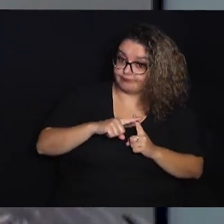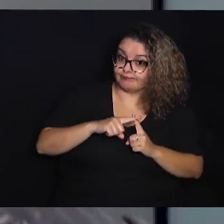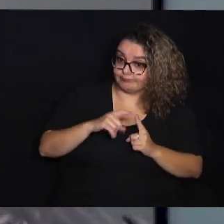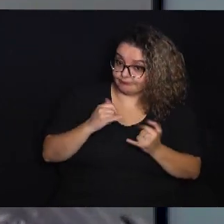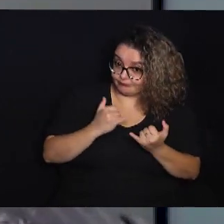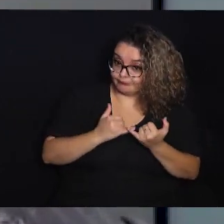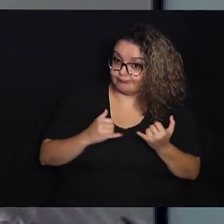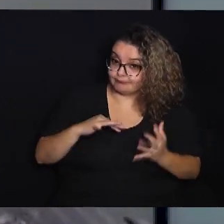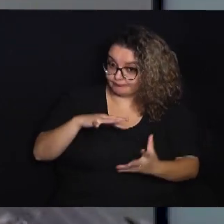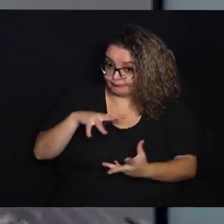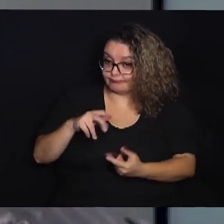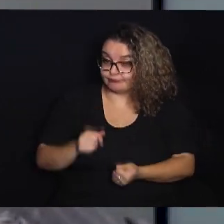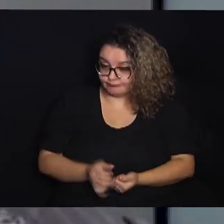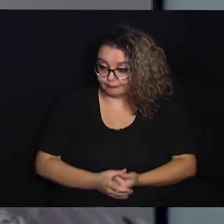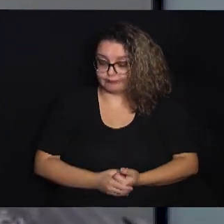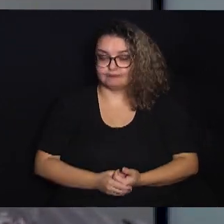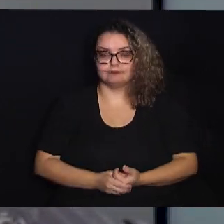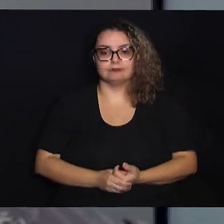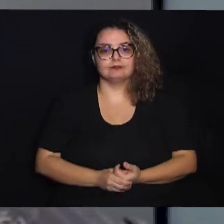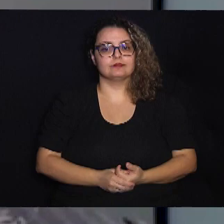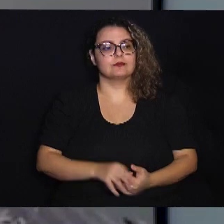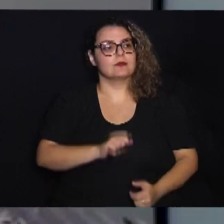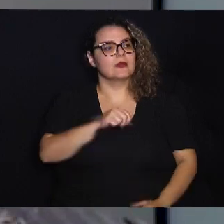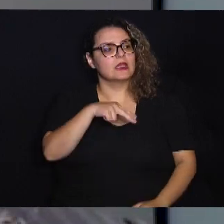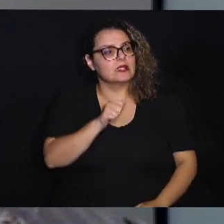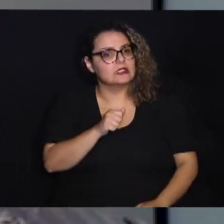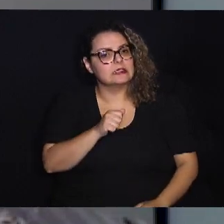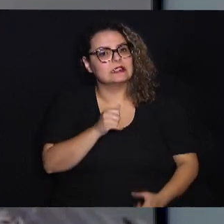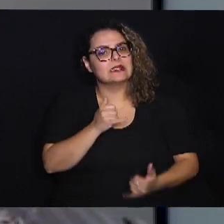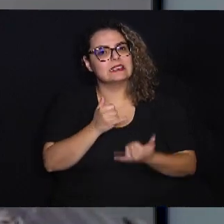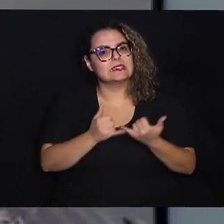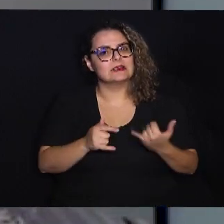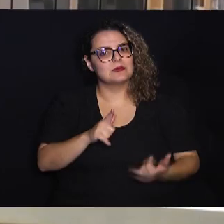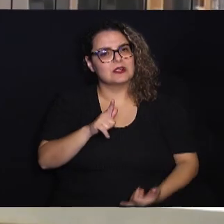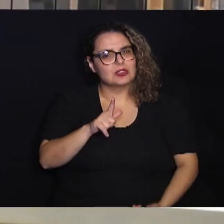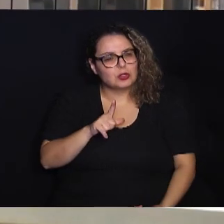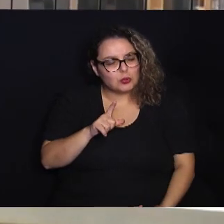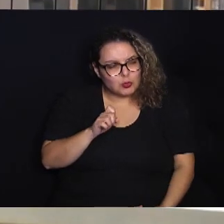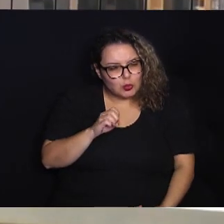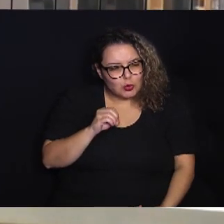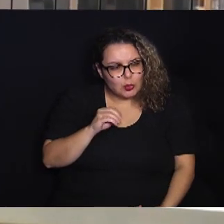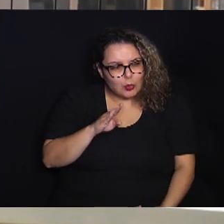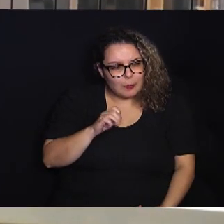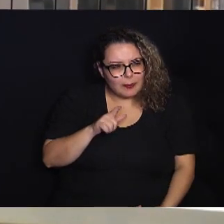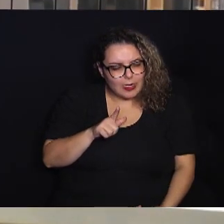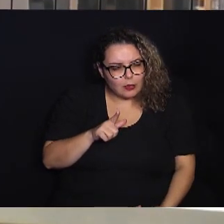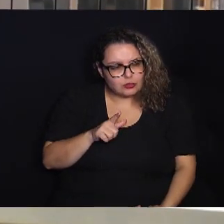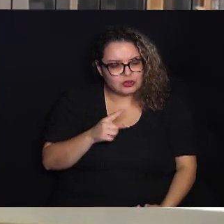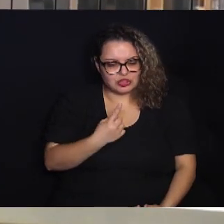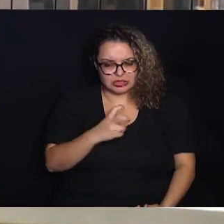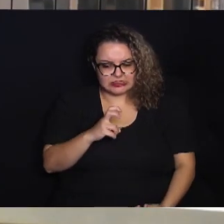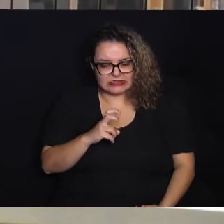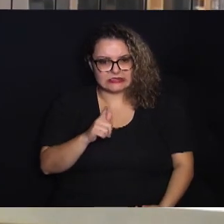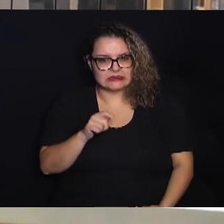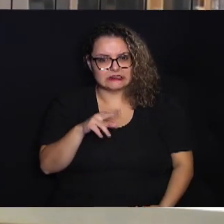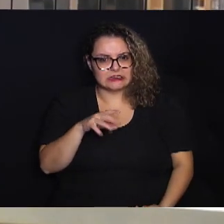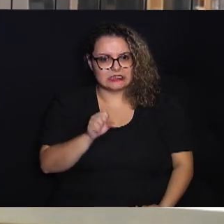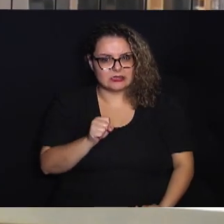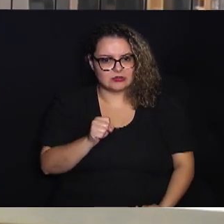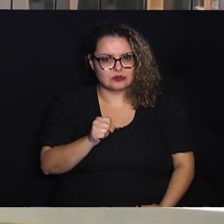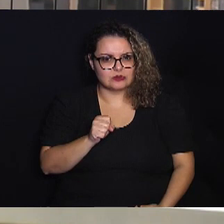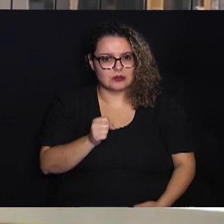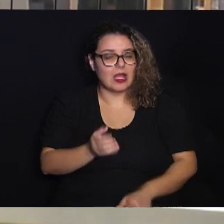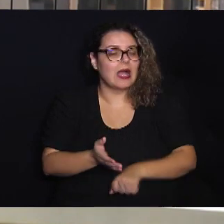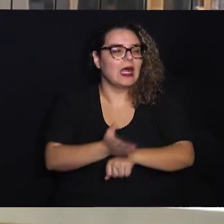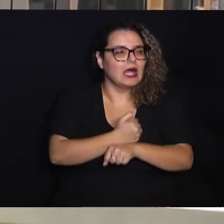das temperaturas médias globais. Ana, e essa média global de 15 graus, ela foi